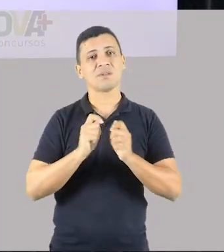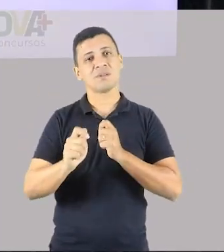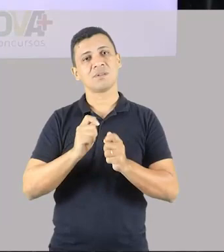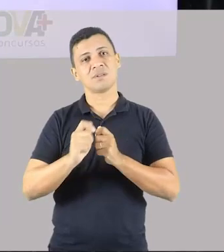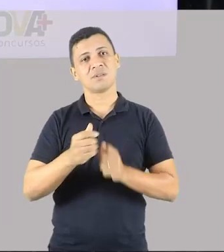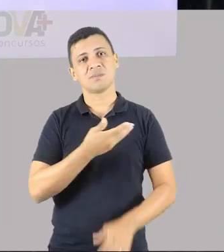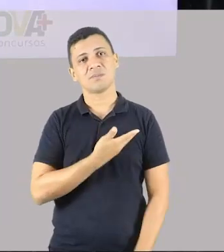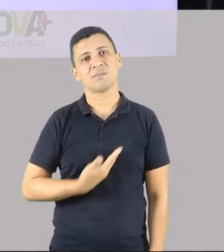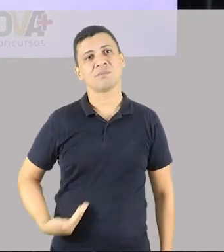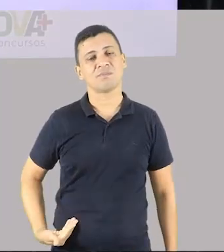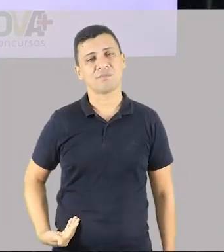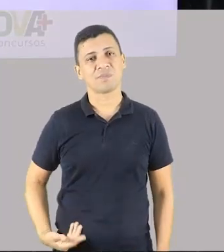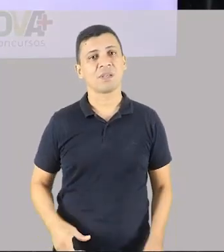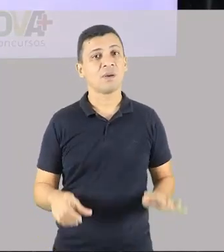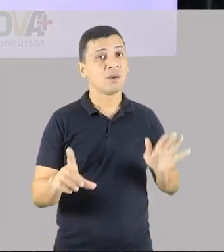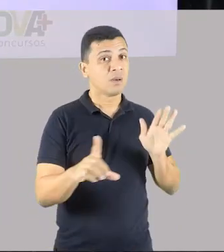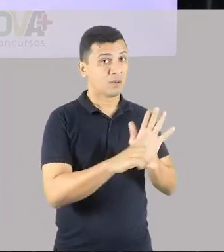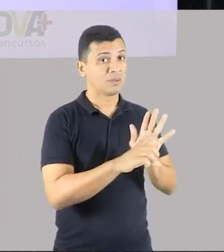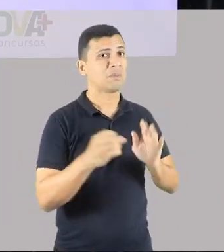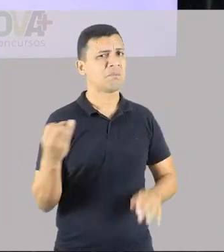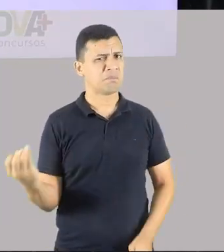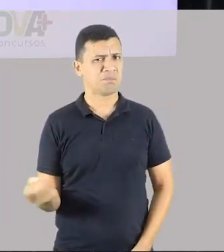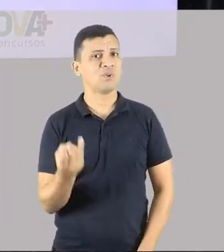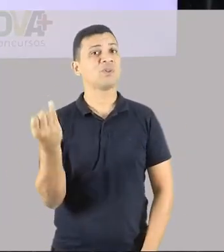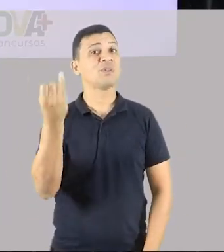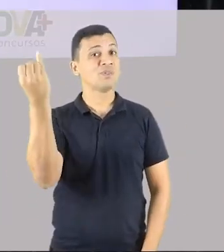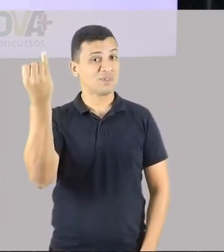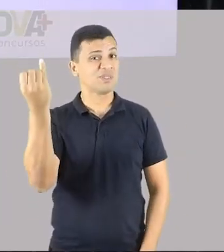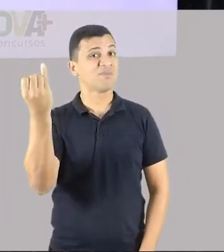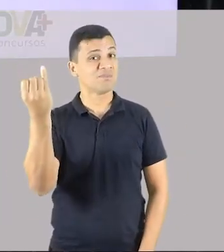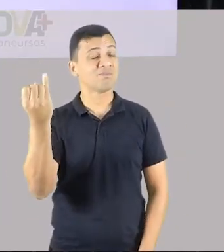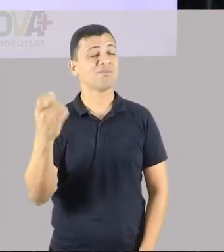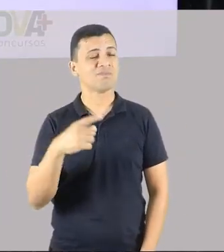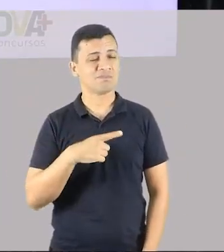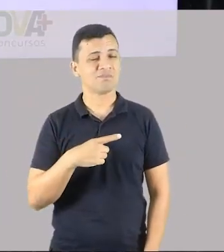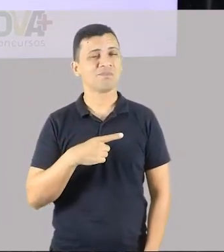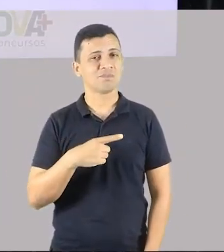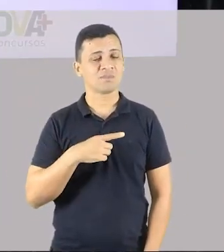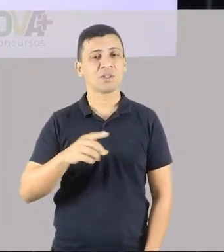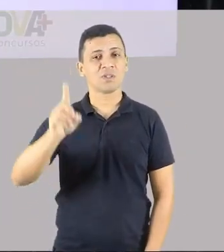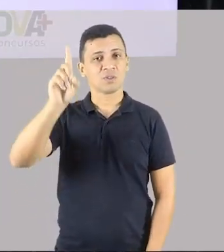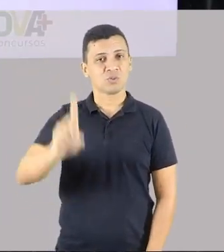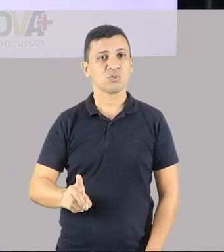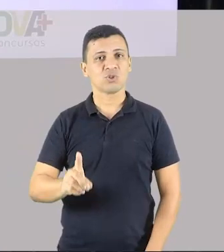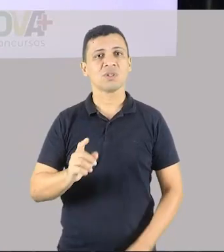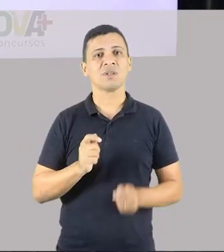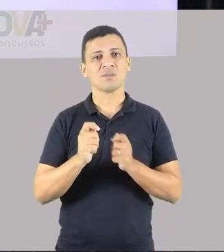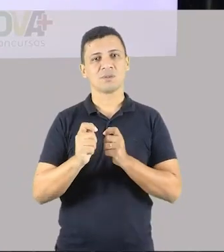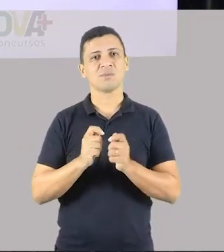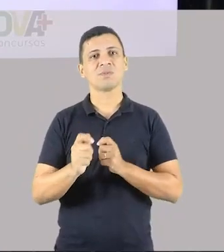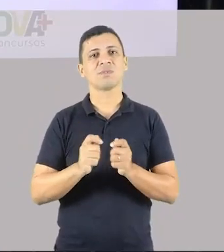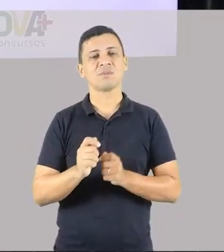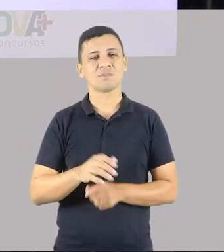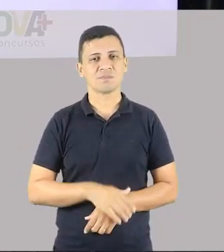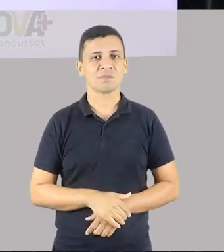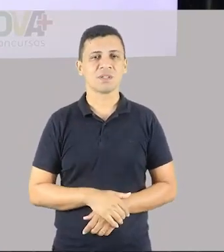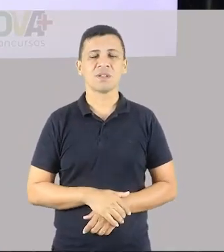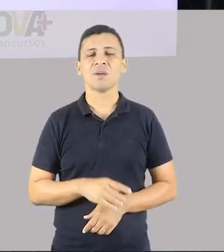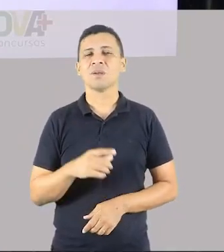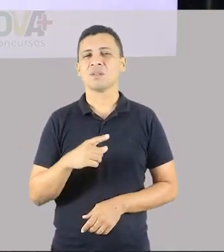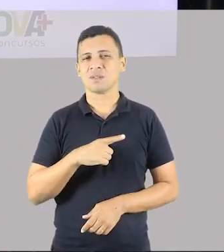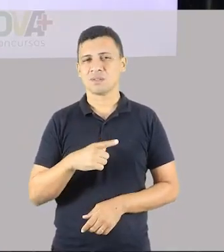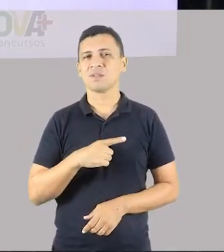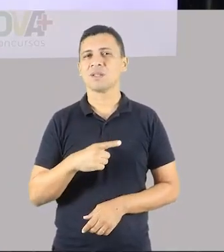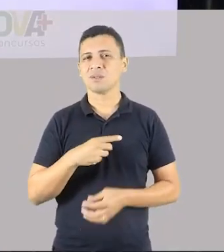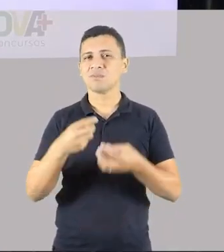pública. É uma lei importantíssima, talvez das mais importantes do direito administrativo, por diversas